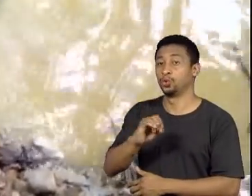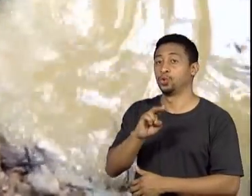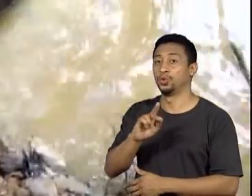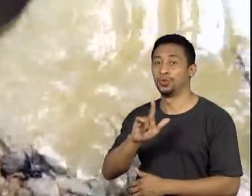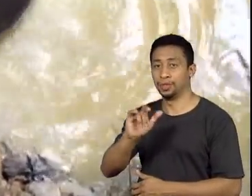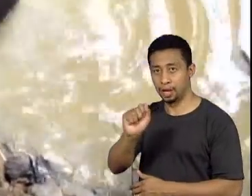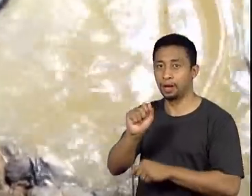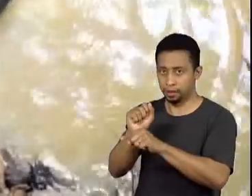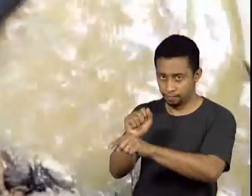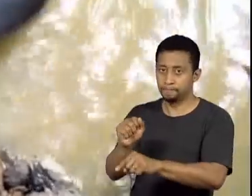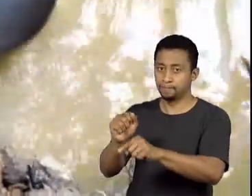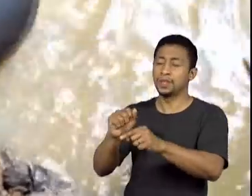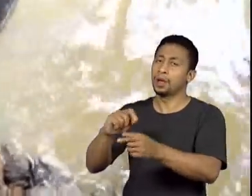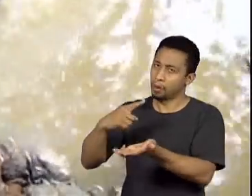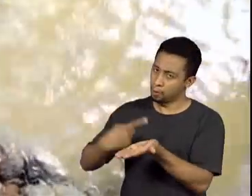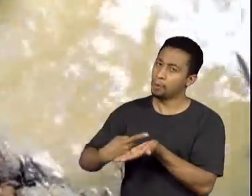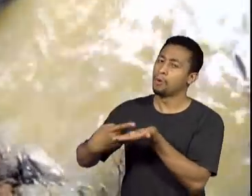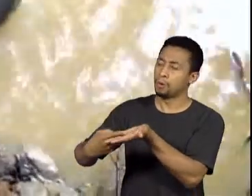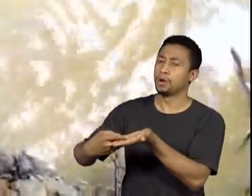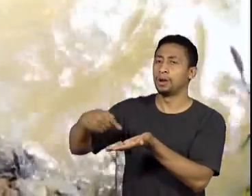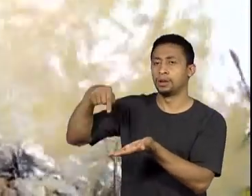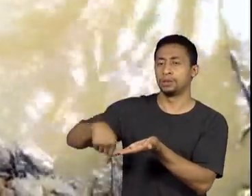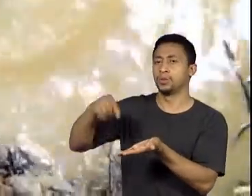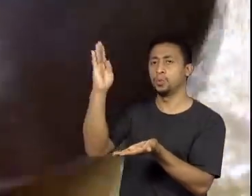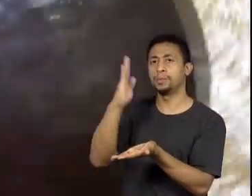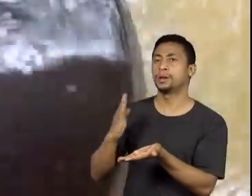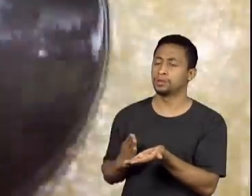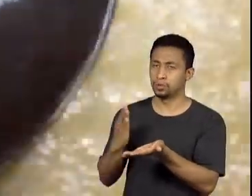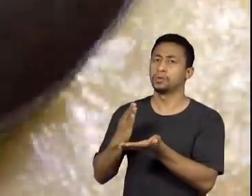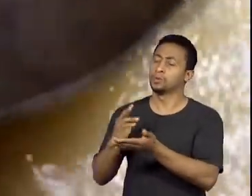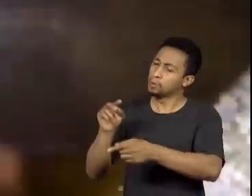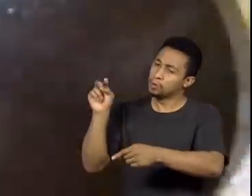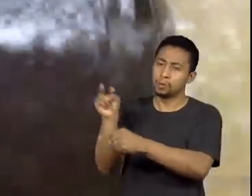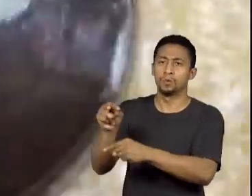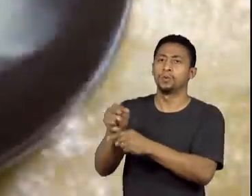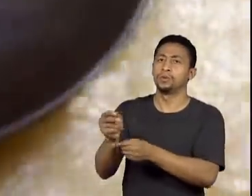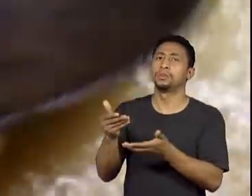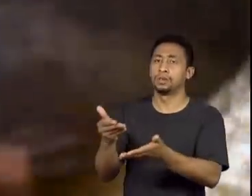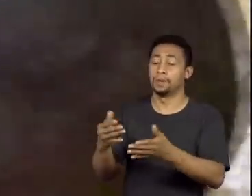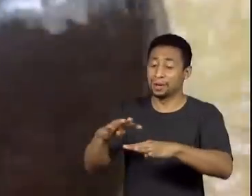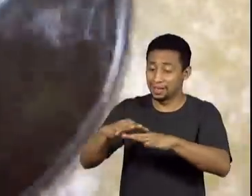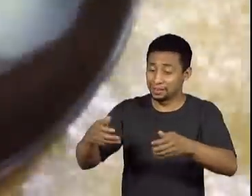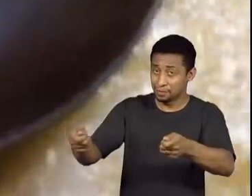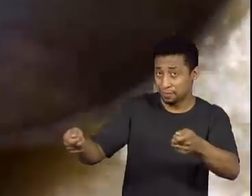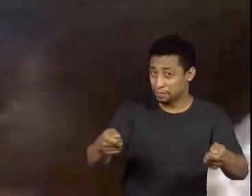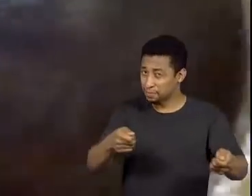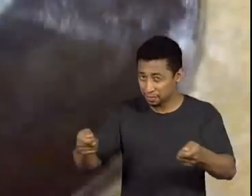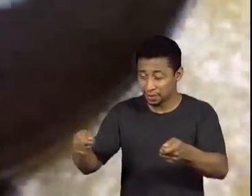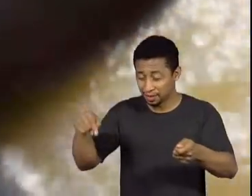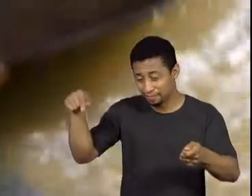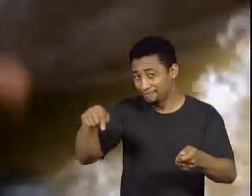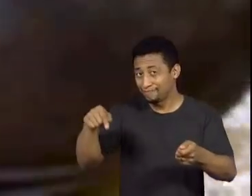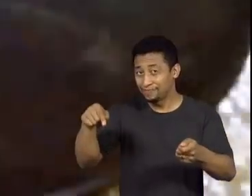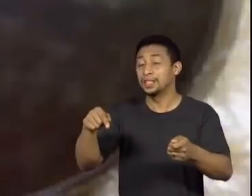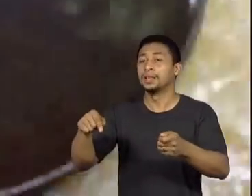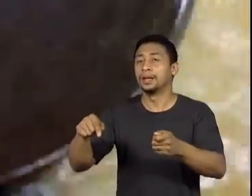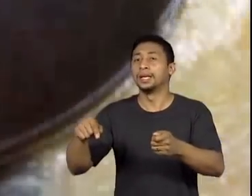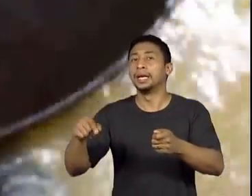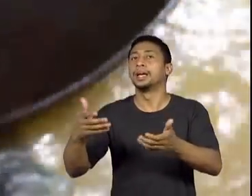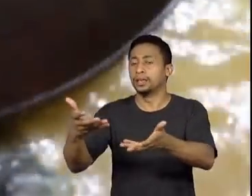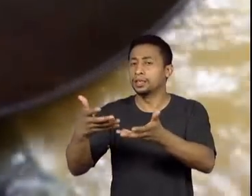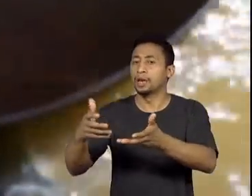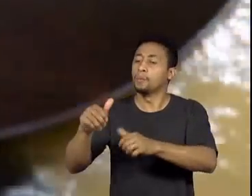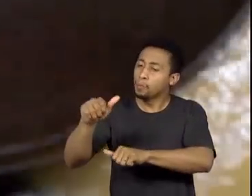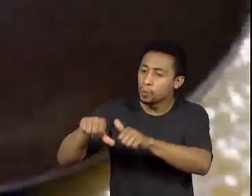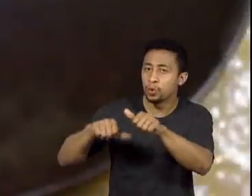a extinção do Parque Nacional, que, na verdade, eles pretendem transformar o parque em uma área de